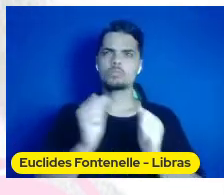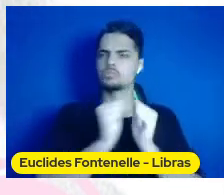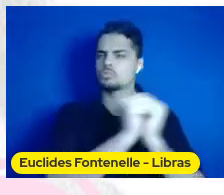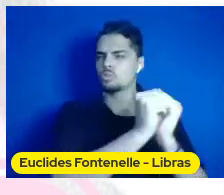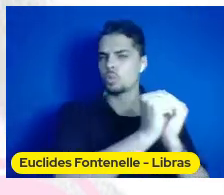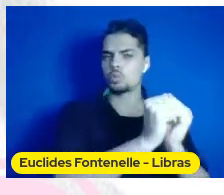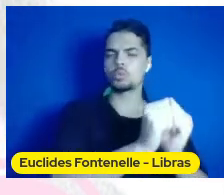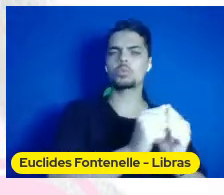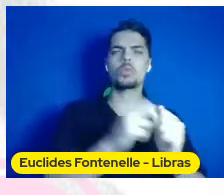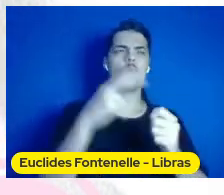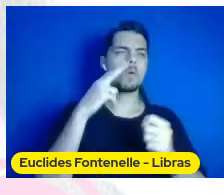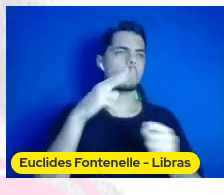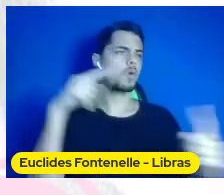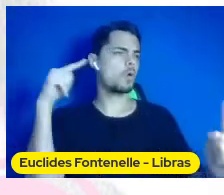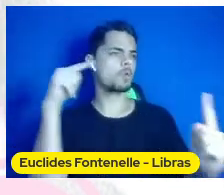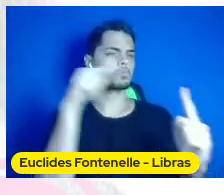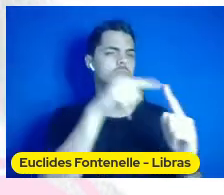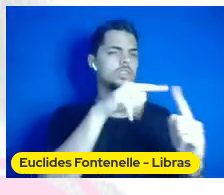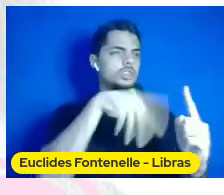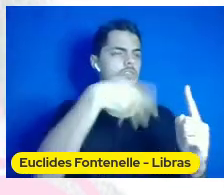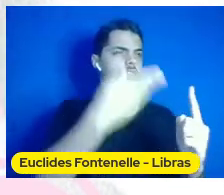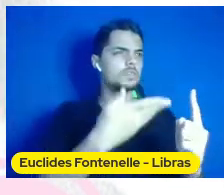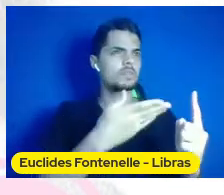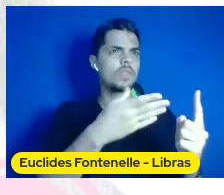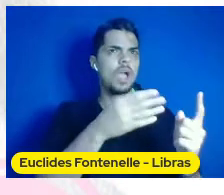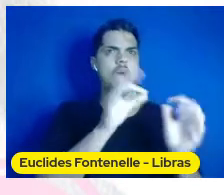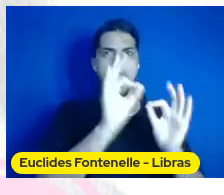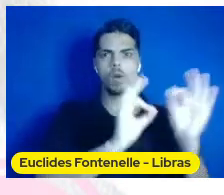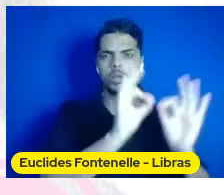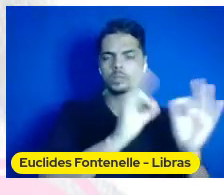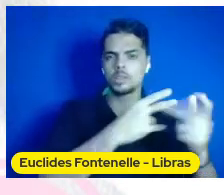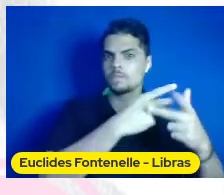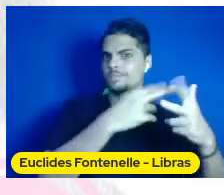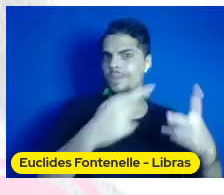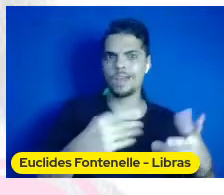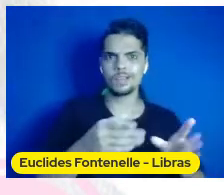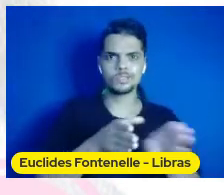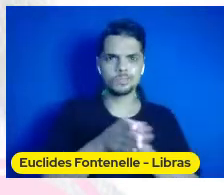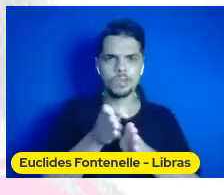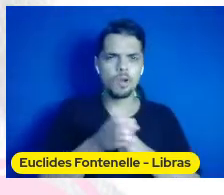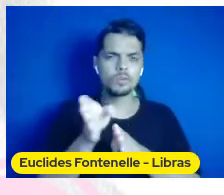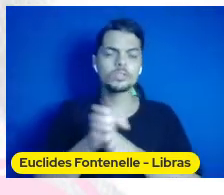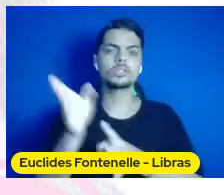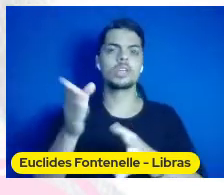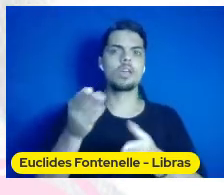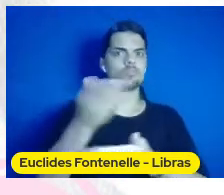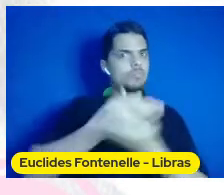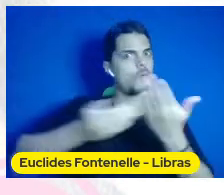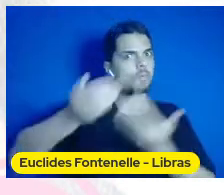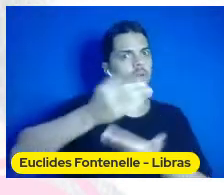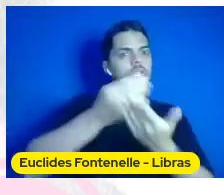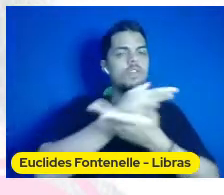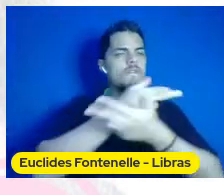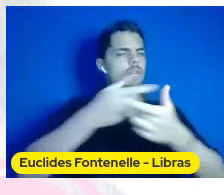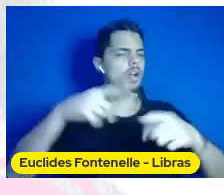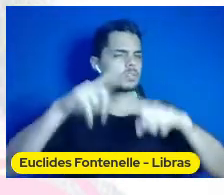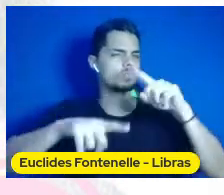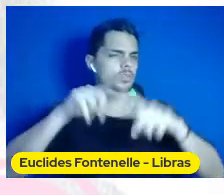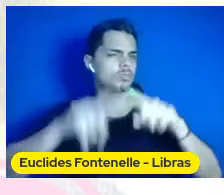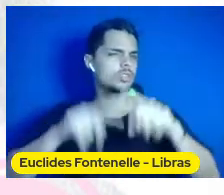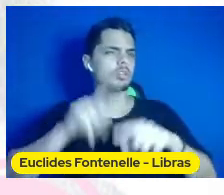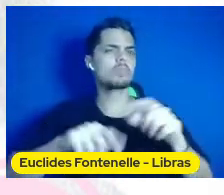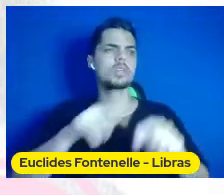editar, fazer curadoria, organizar, disponibilizar materiais, conteúdos sobre os 200 anos